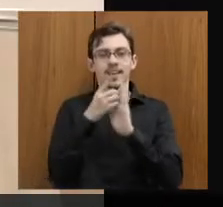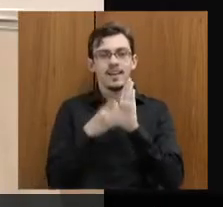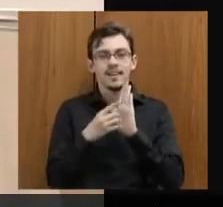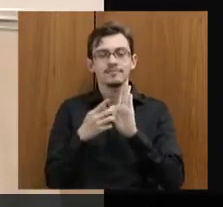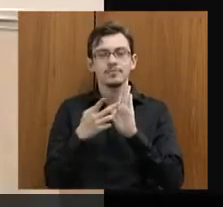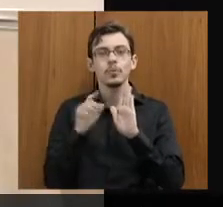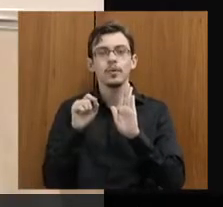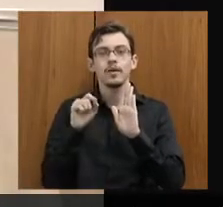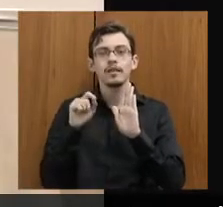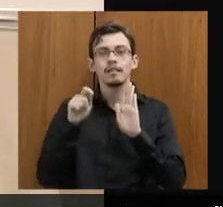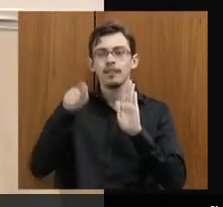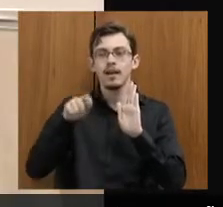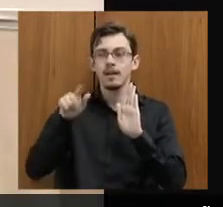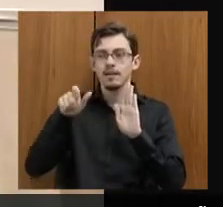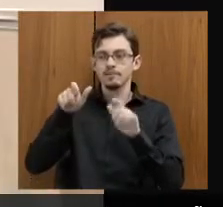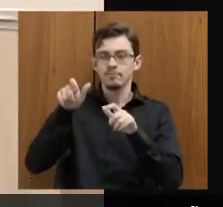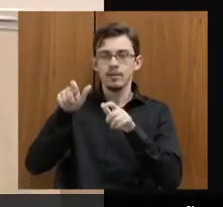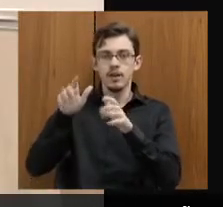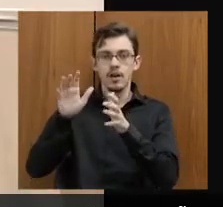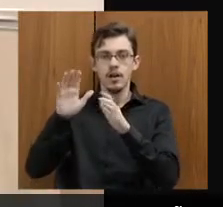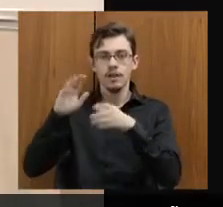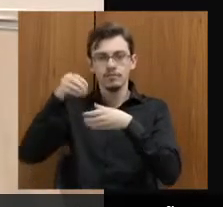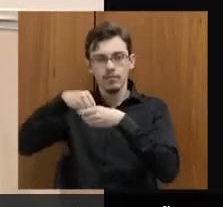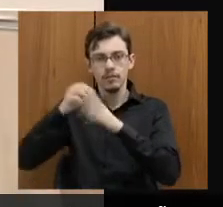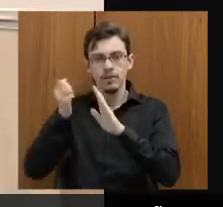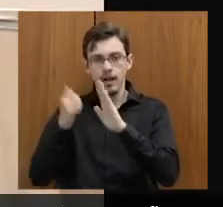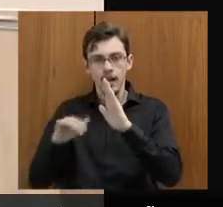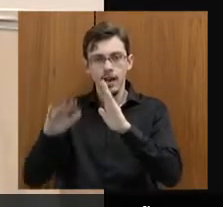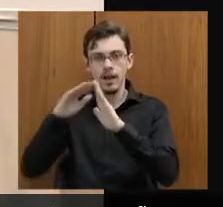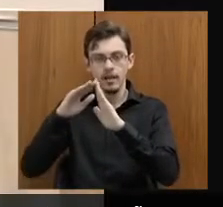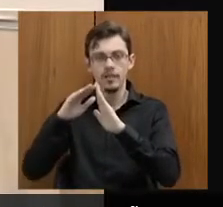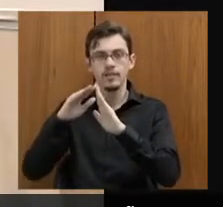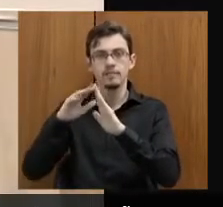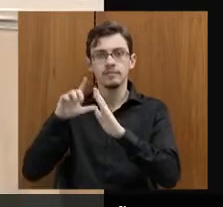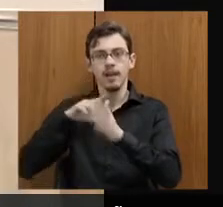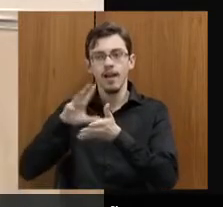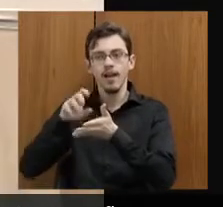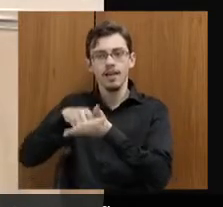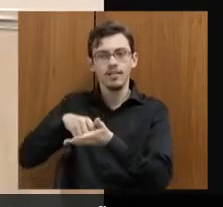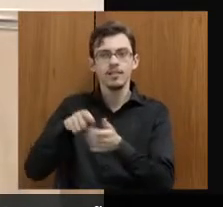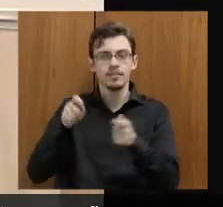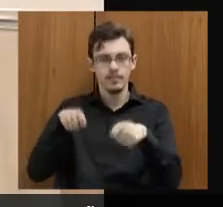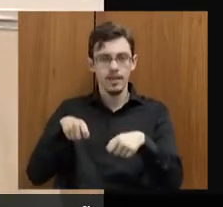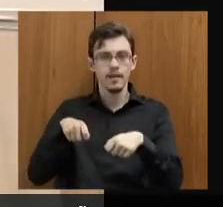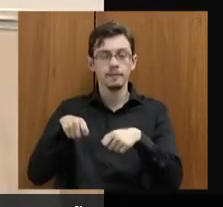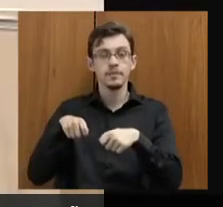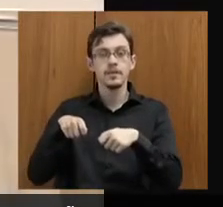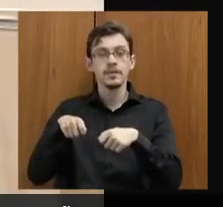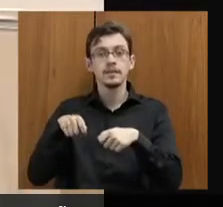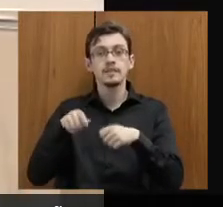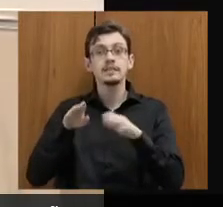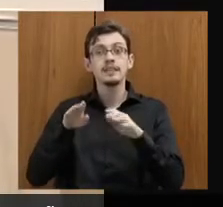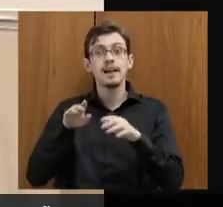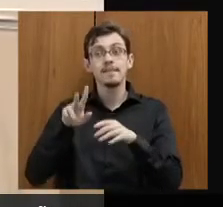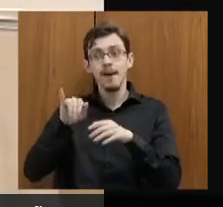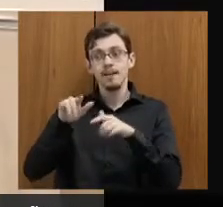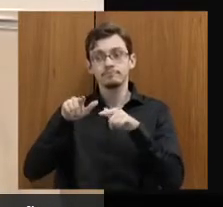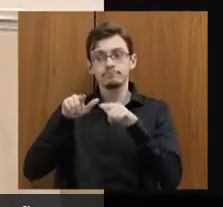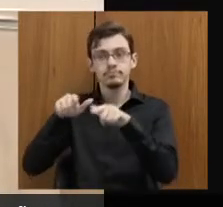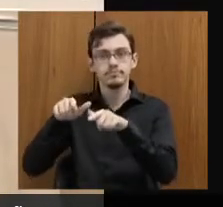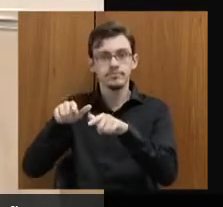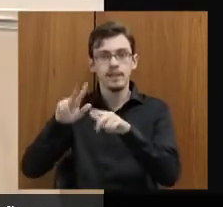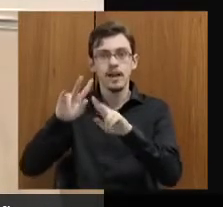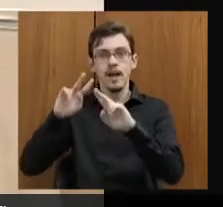autodeclararem e pentear em junto à comissão Estadual de desenvolvimento sustentável a sua certificação de